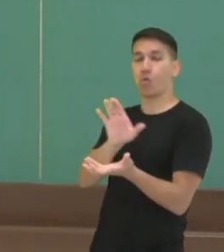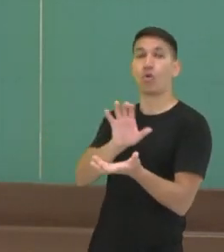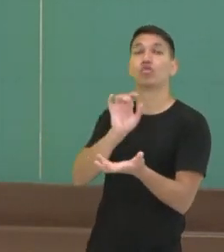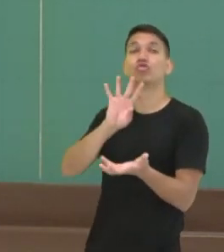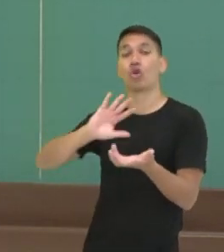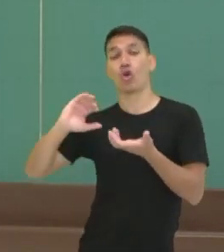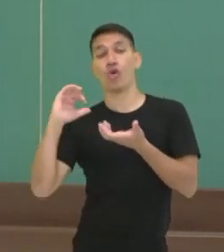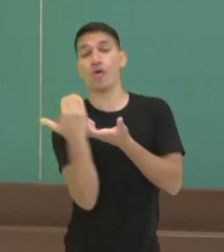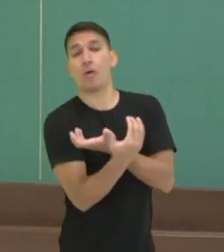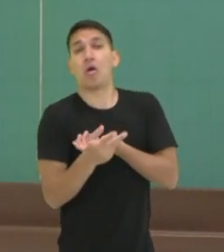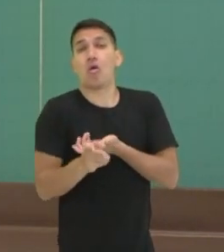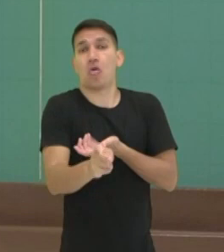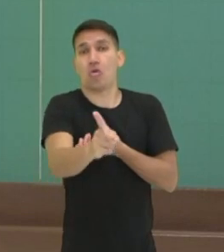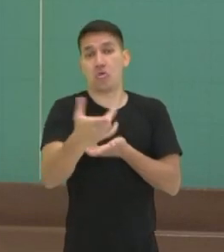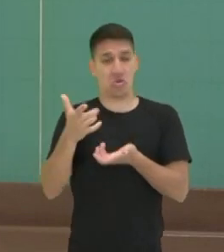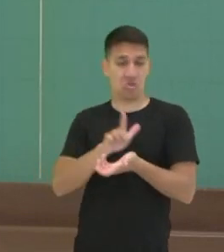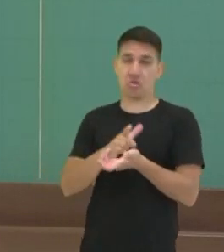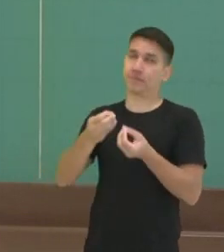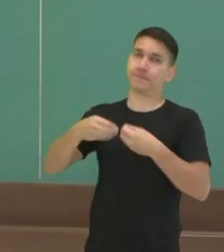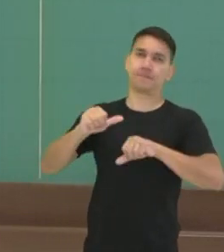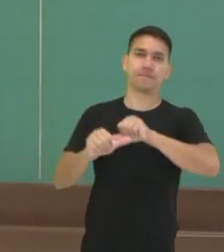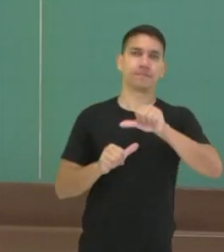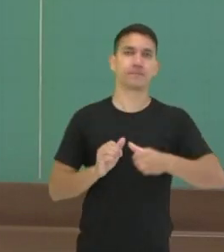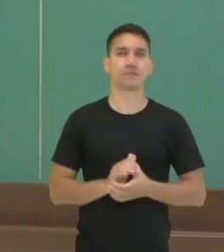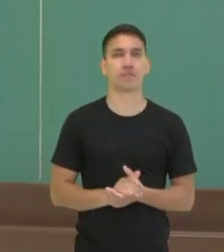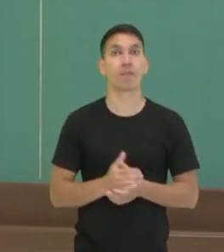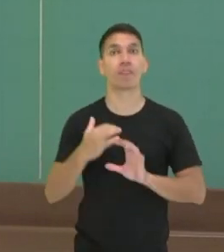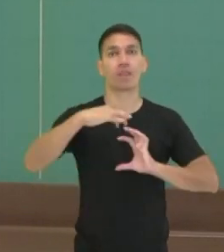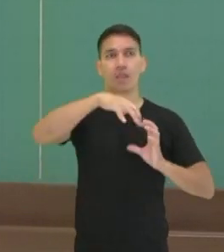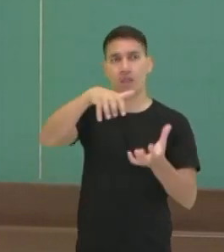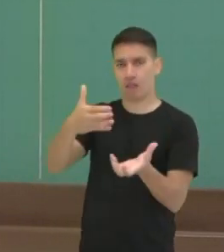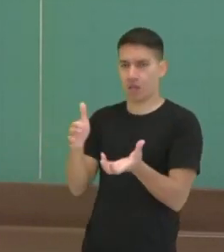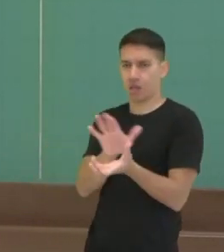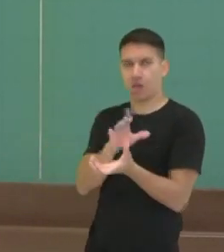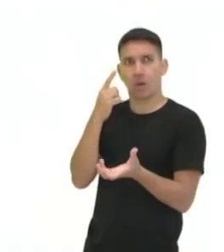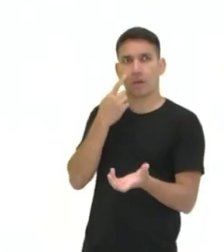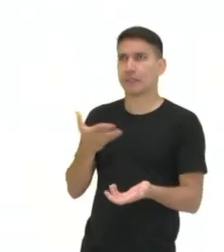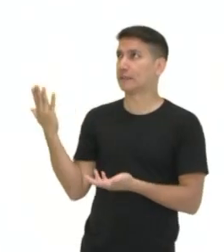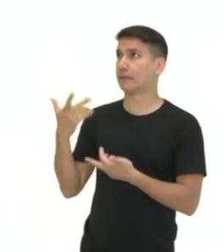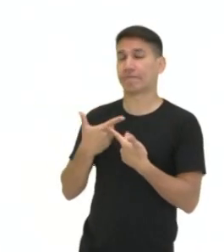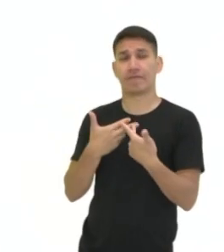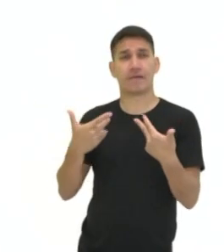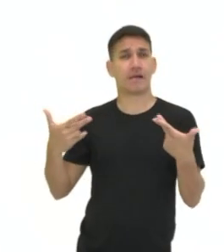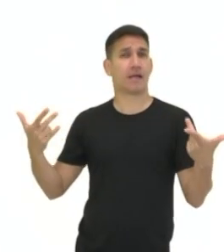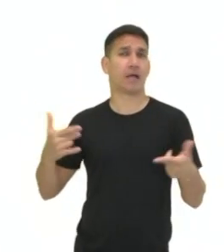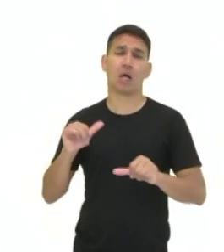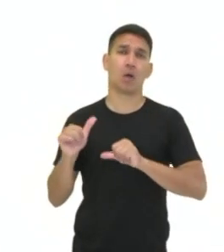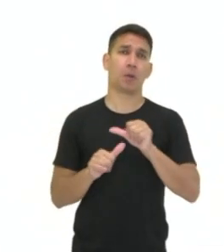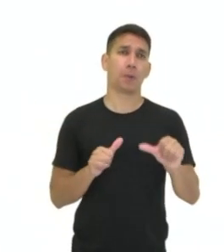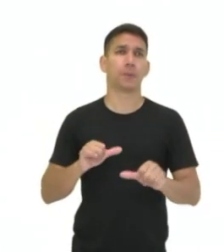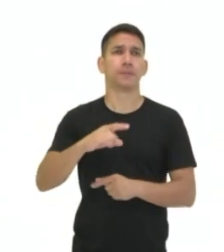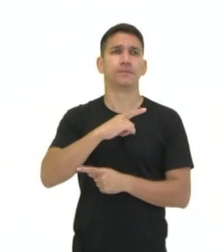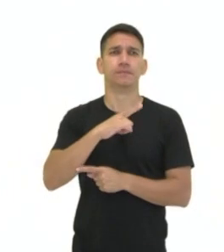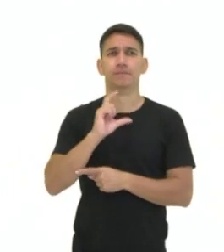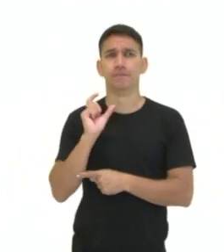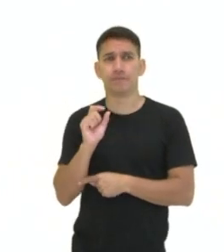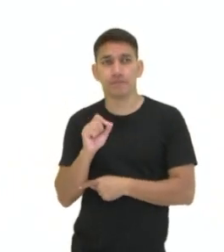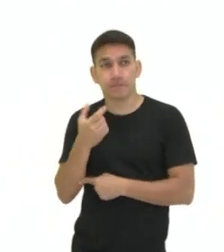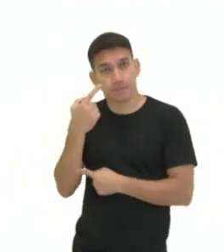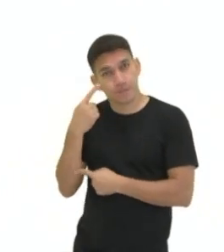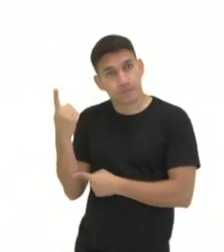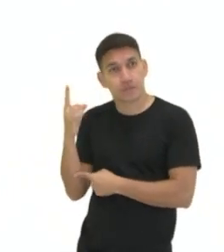Oriental sobrevive. O Ocidente está à mercê agora de diversos clãs, reinos e maneira nada unificada. Foi somente